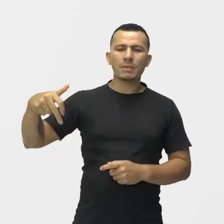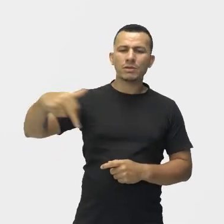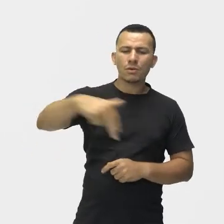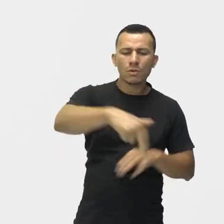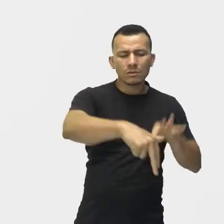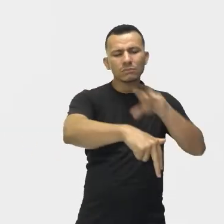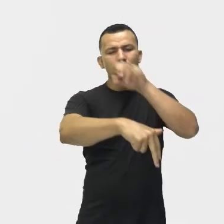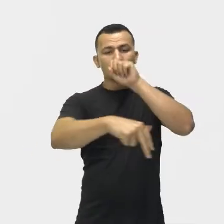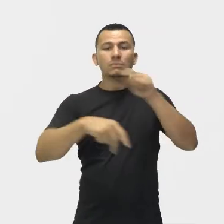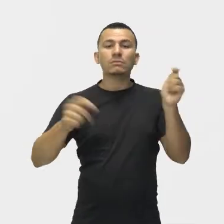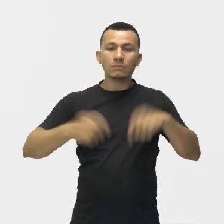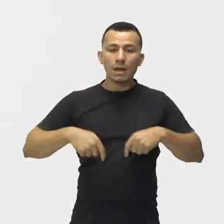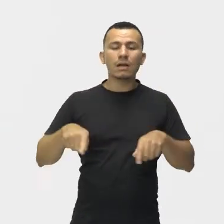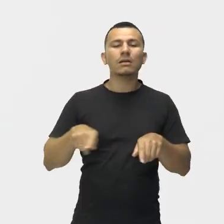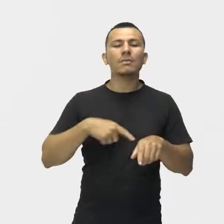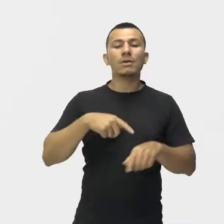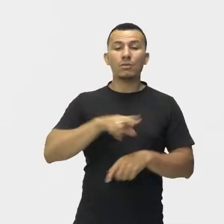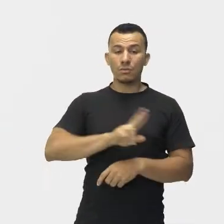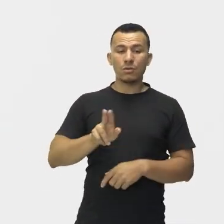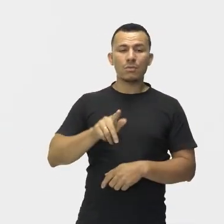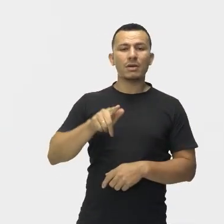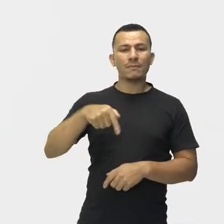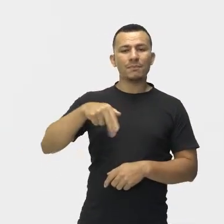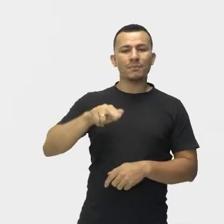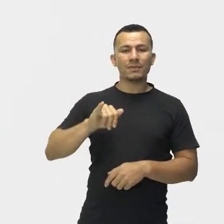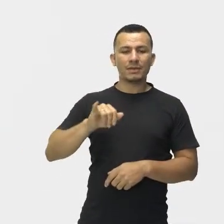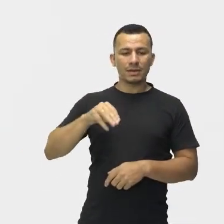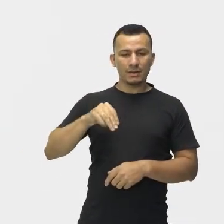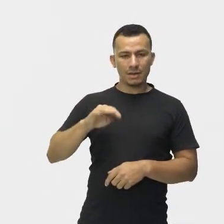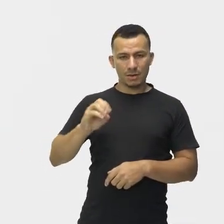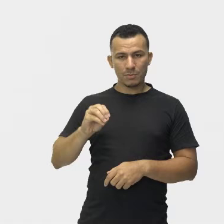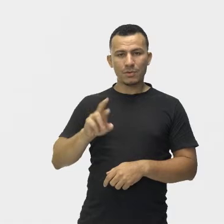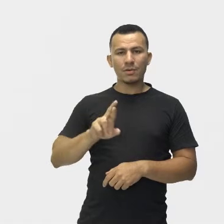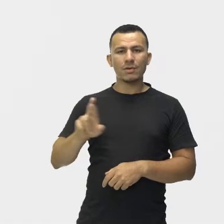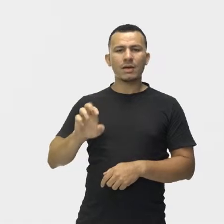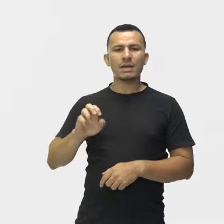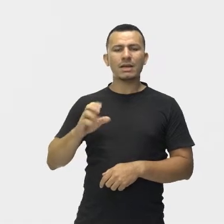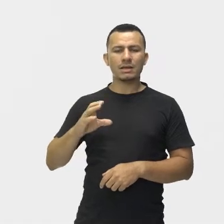os quimiorreceptores, né? Eles estão recebendo ali sinais, né?